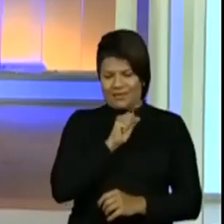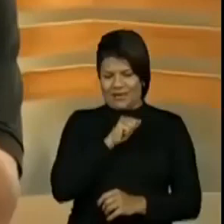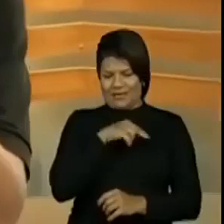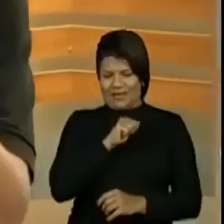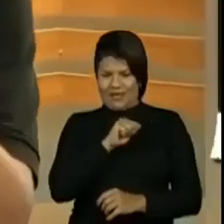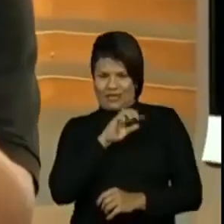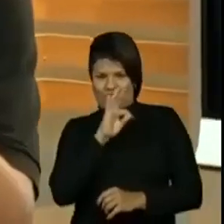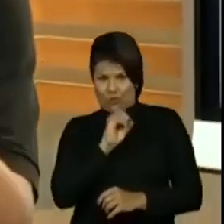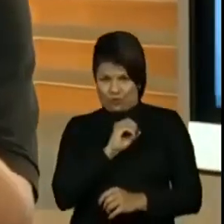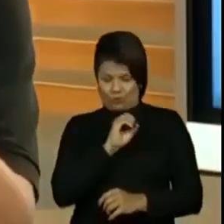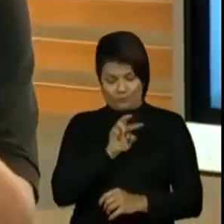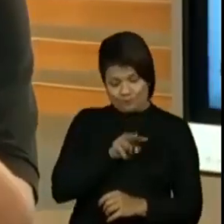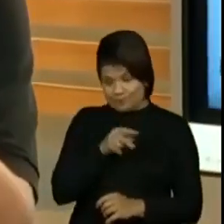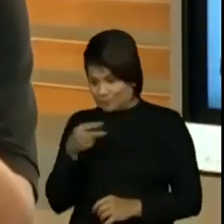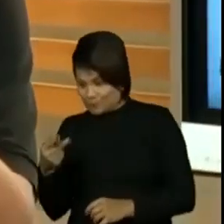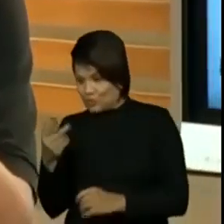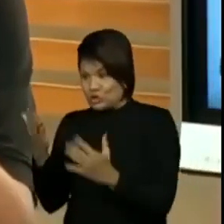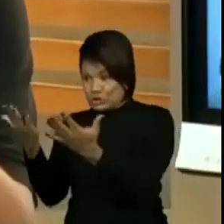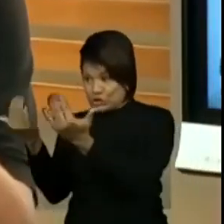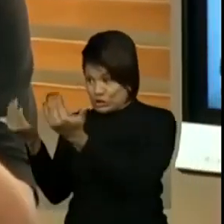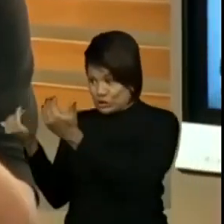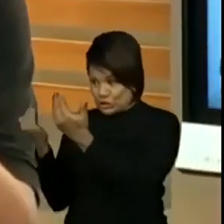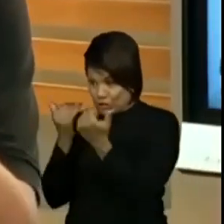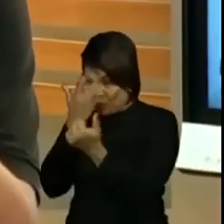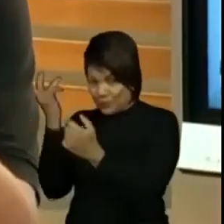estamos na